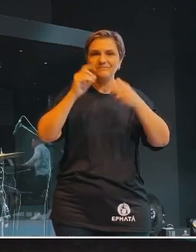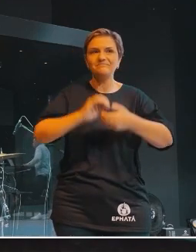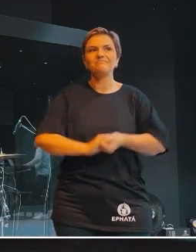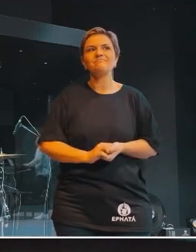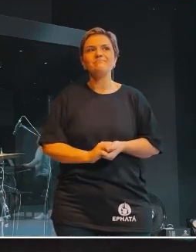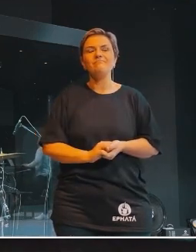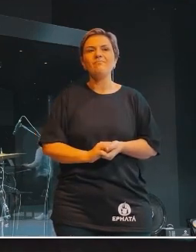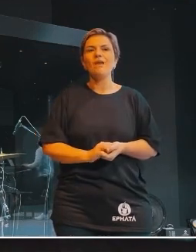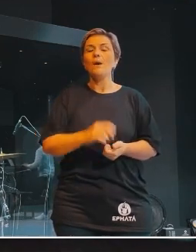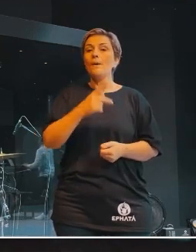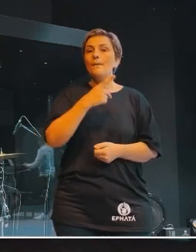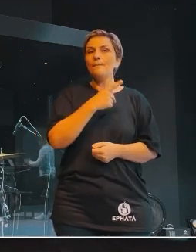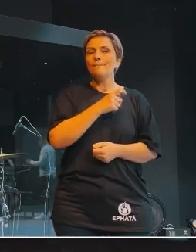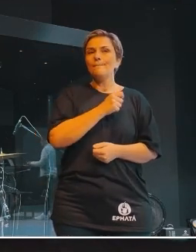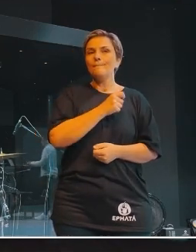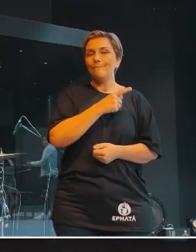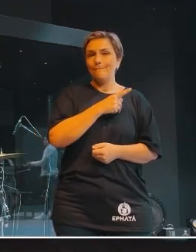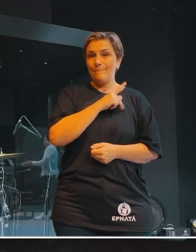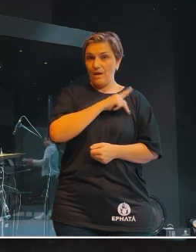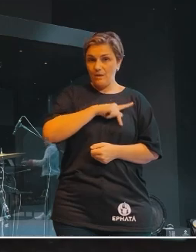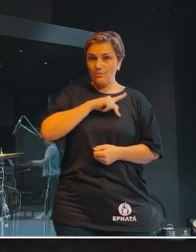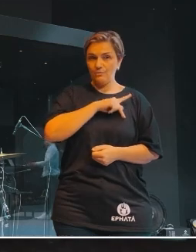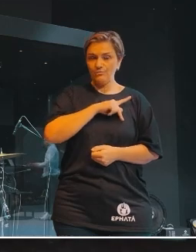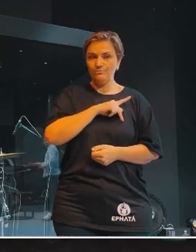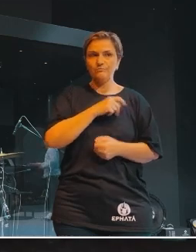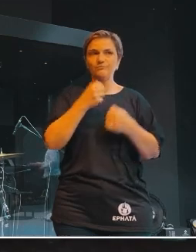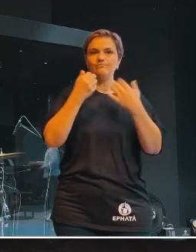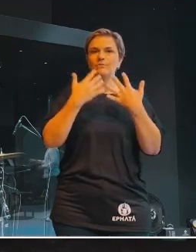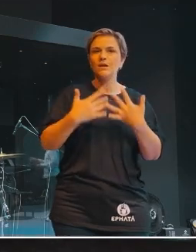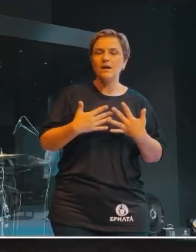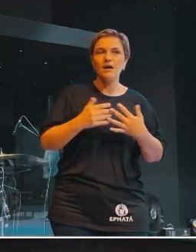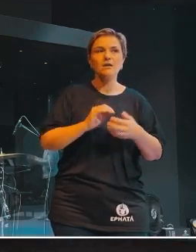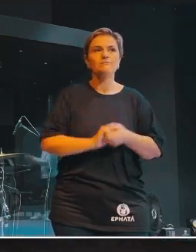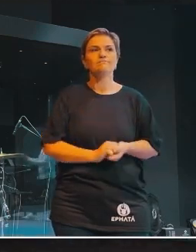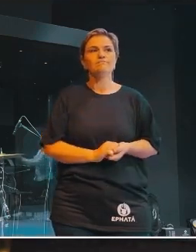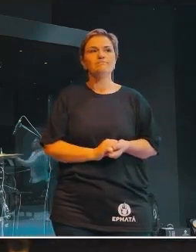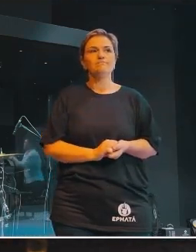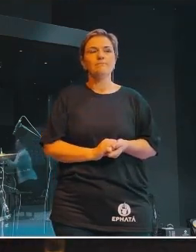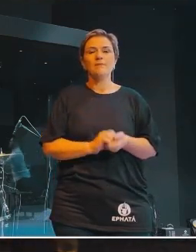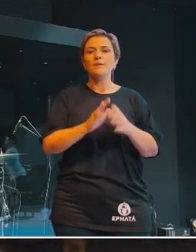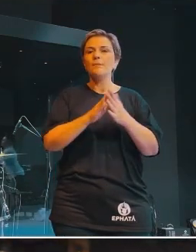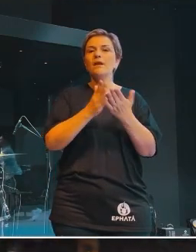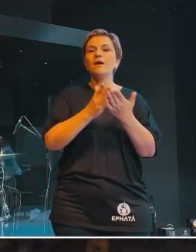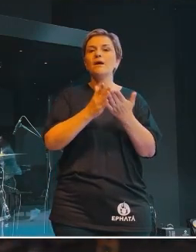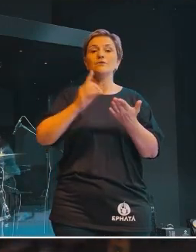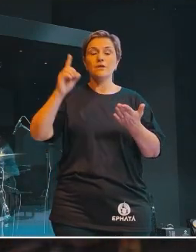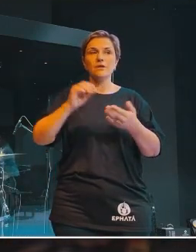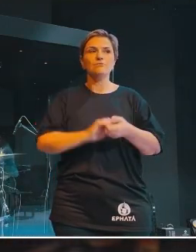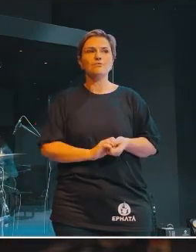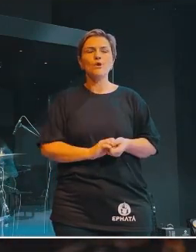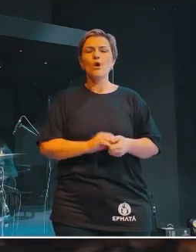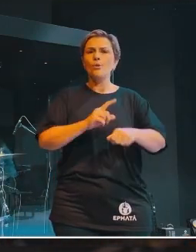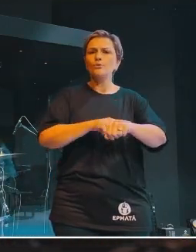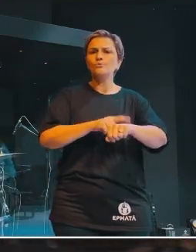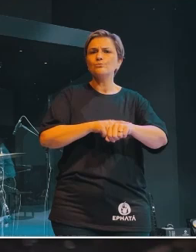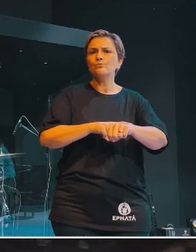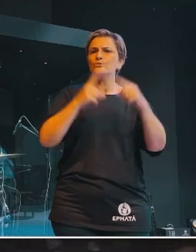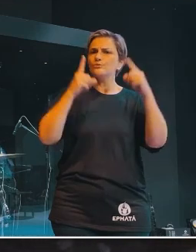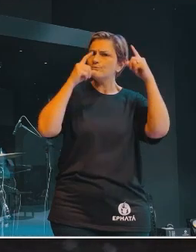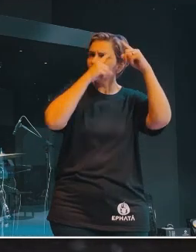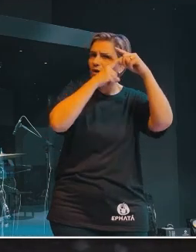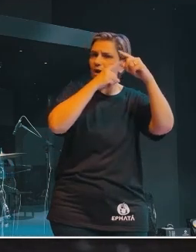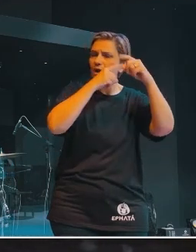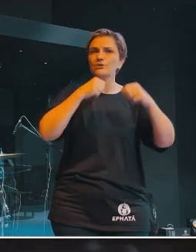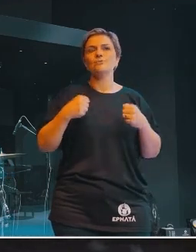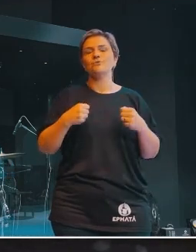O apóstolo Paulo, ele vai falar em várias das suas cartas das várias guerras que ele teve que enfrentar. Sejam